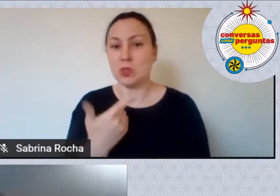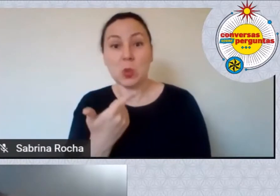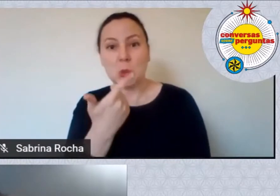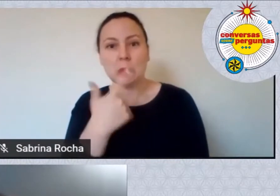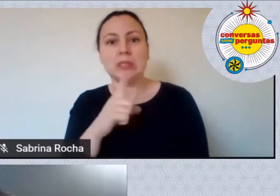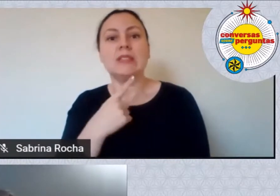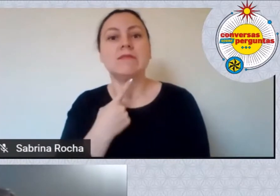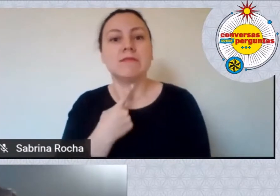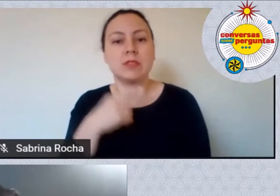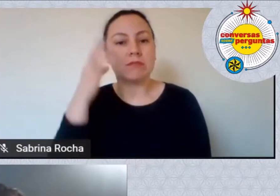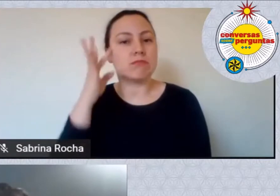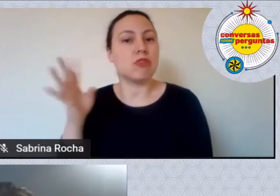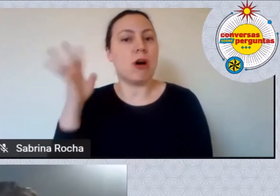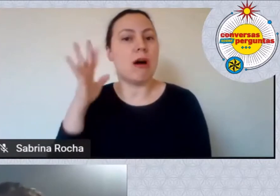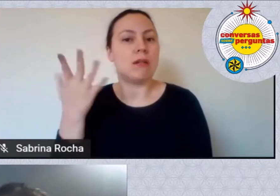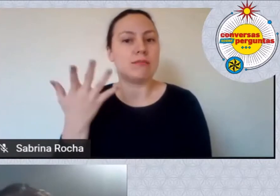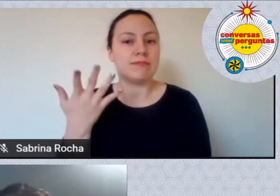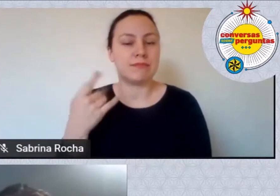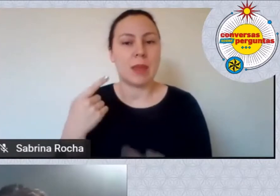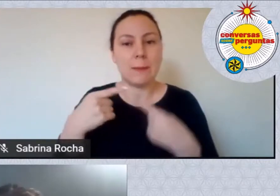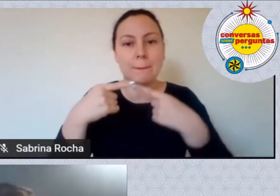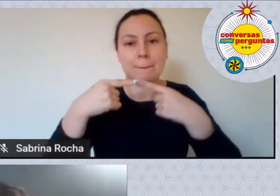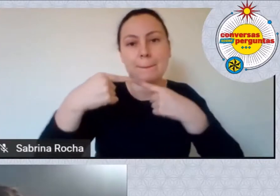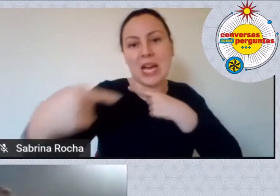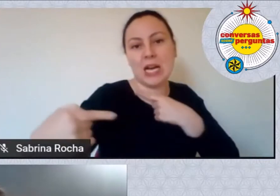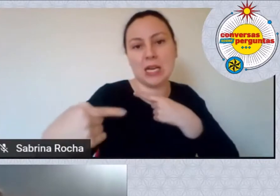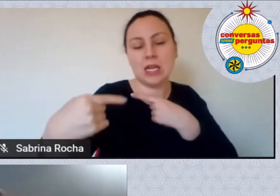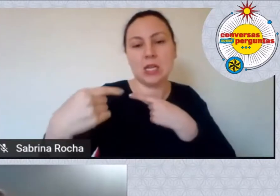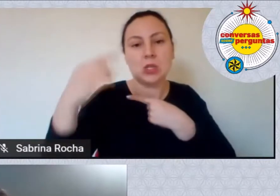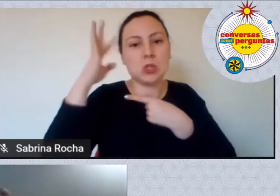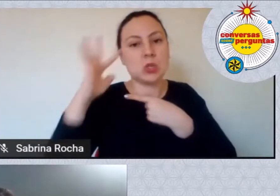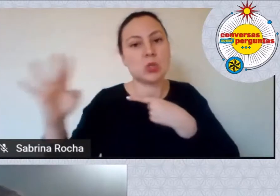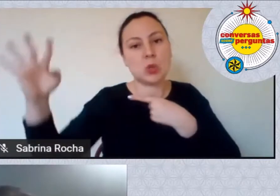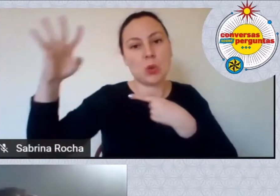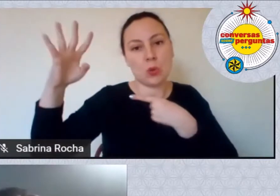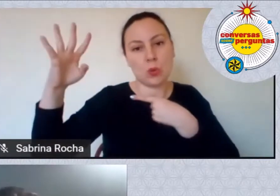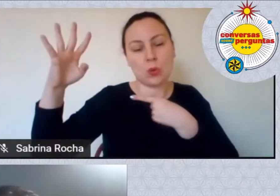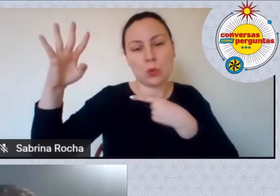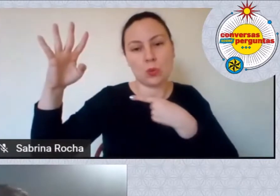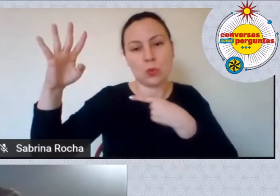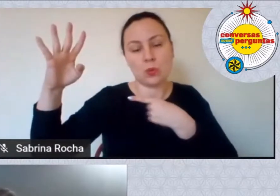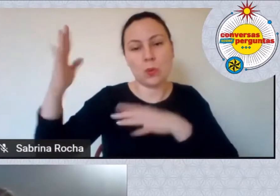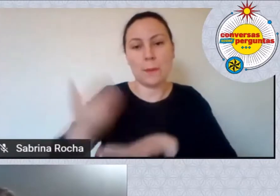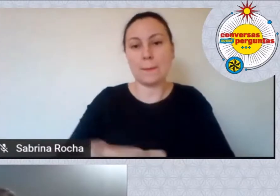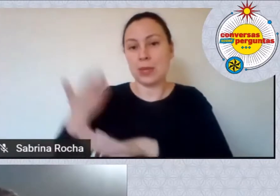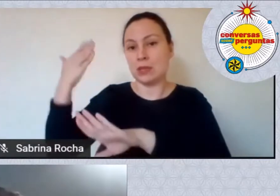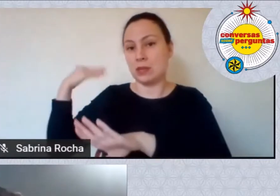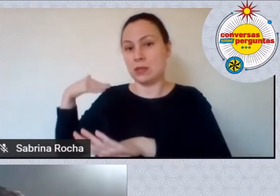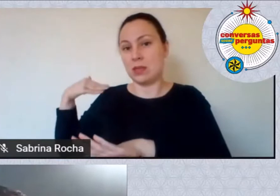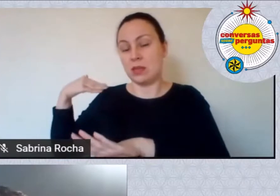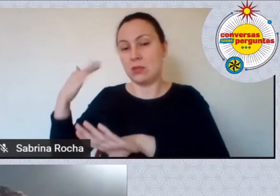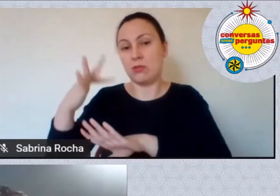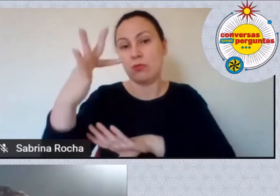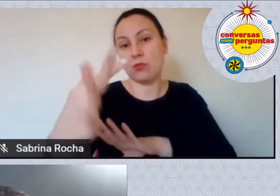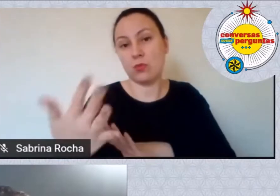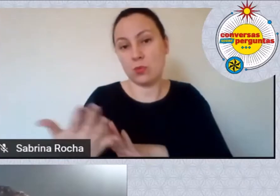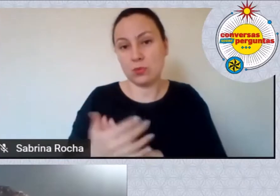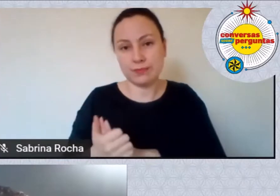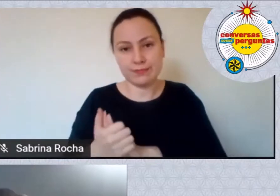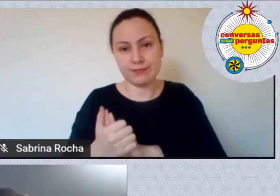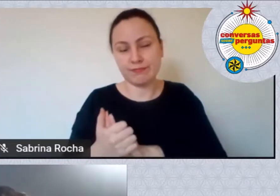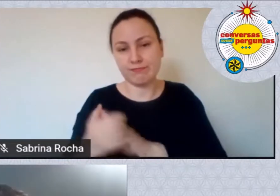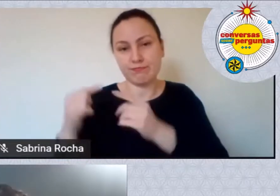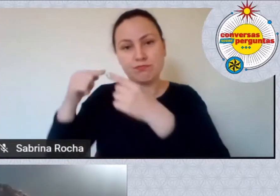de ruptura entre o sonho sonhado e o sonho sonhante, entre o passado e o futuro. Né? E